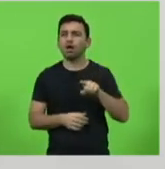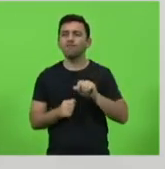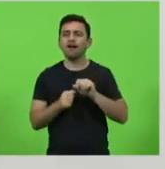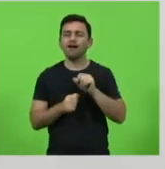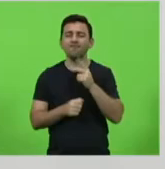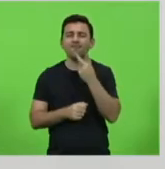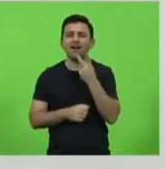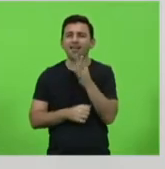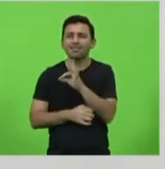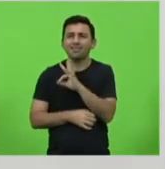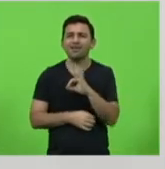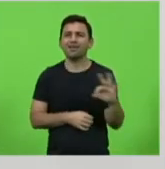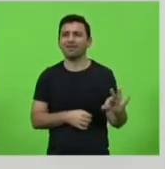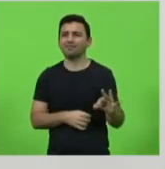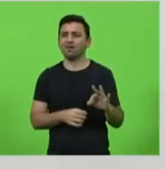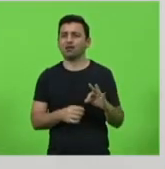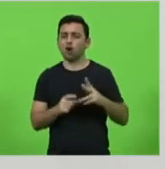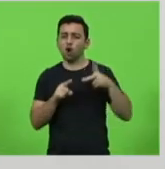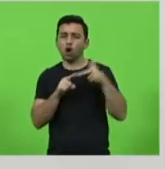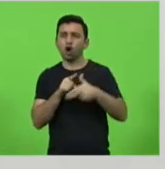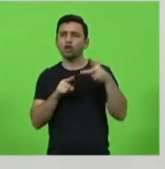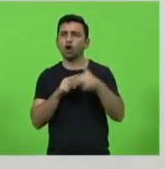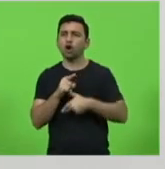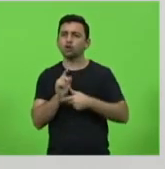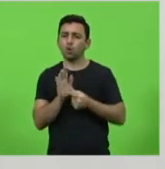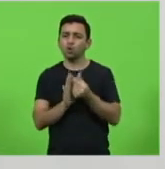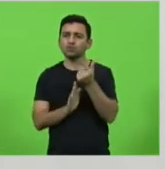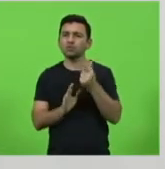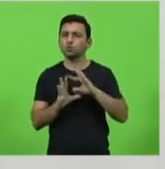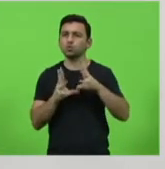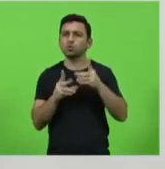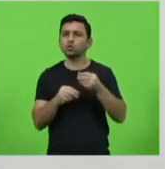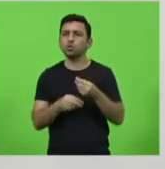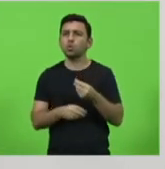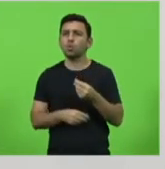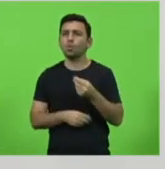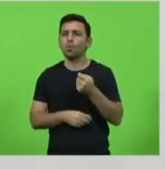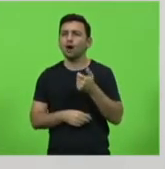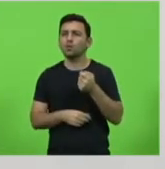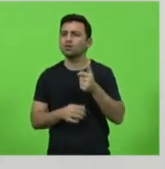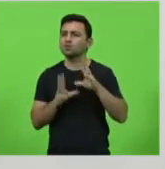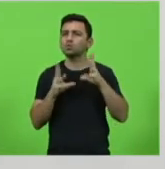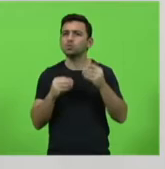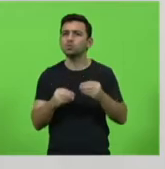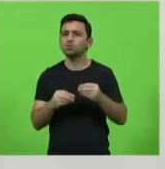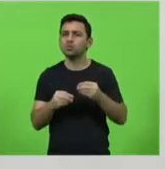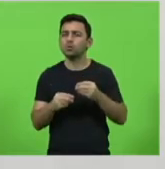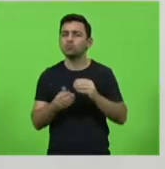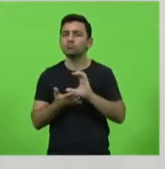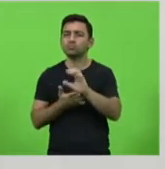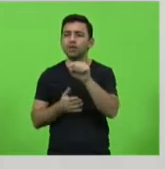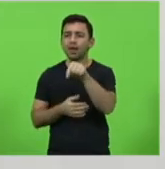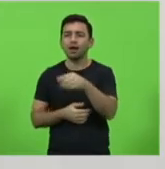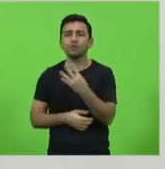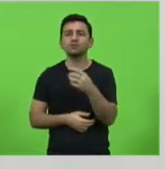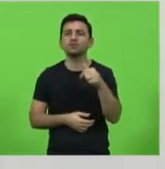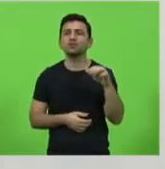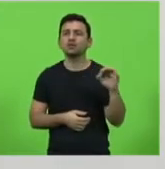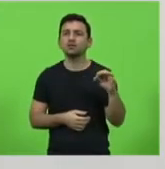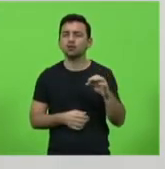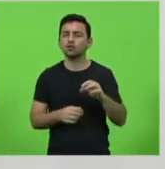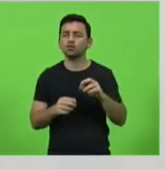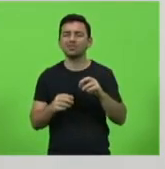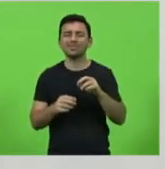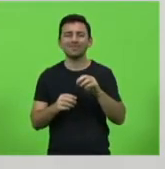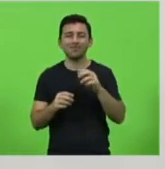corte orçamentário. Cortaram praticamente todo o orçamento destinado a 470 e eu não vi um deputado federal